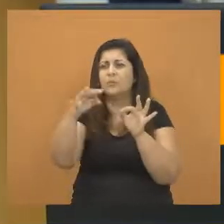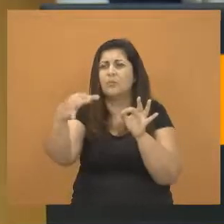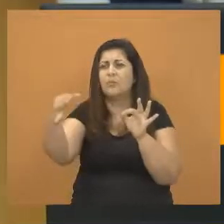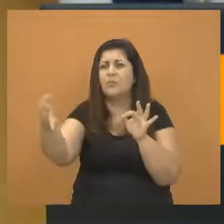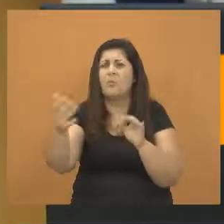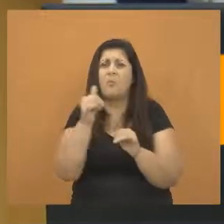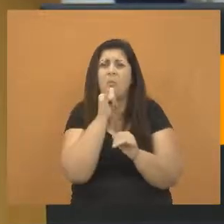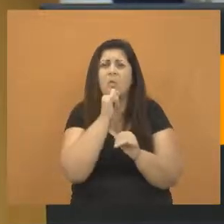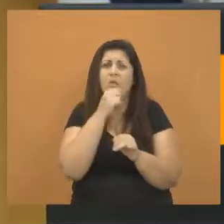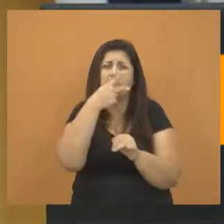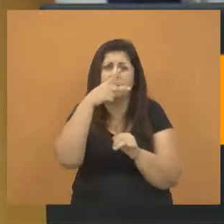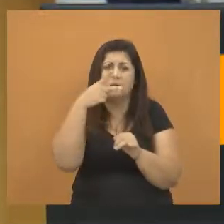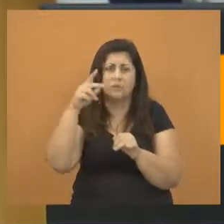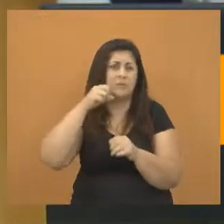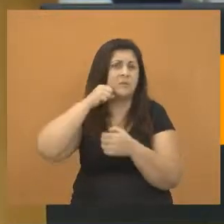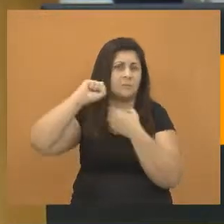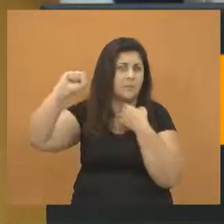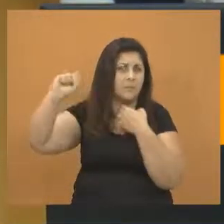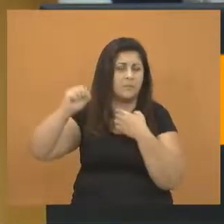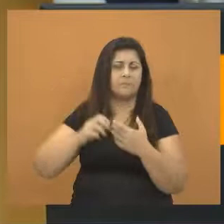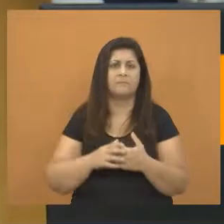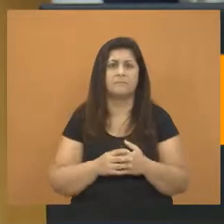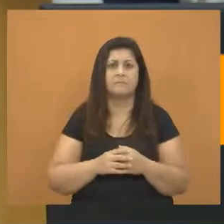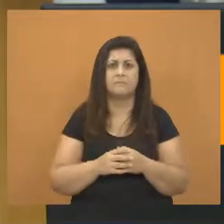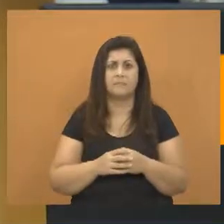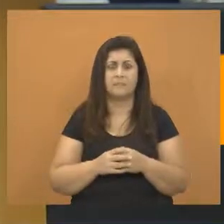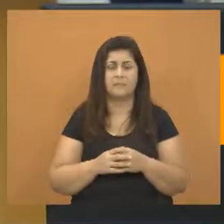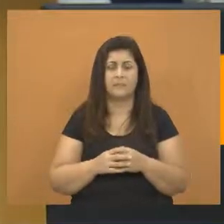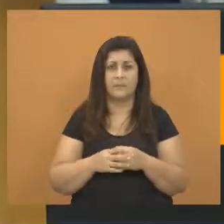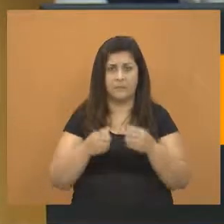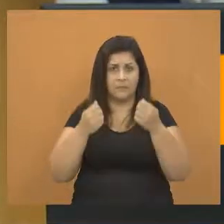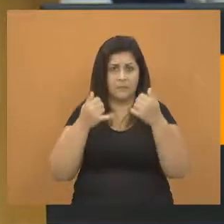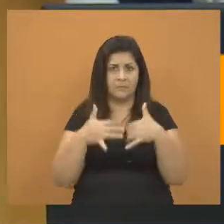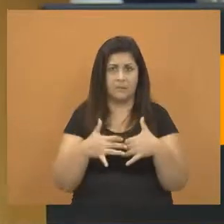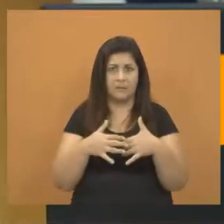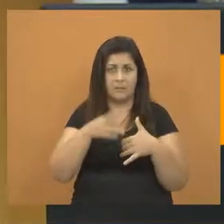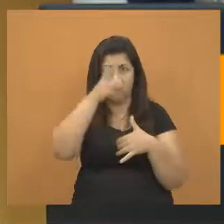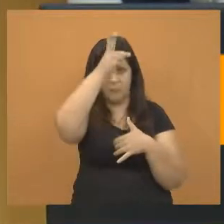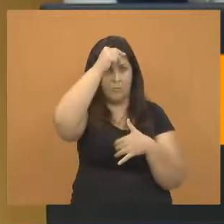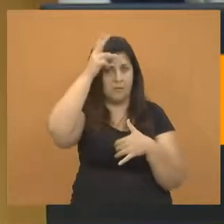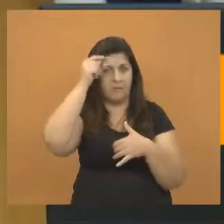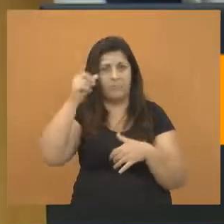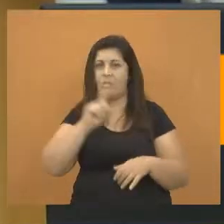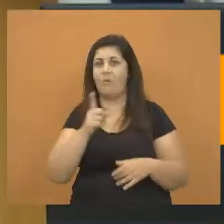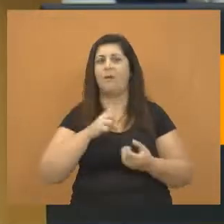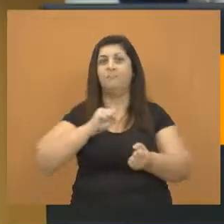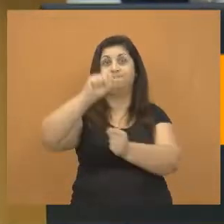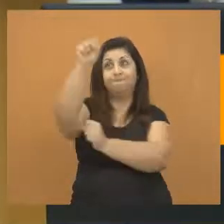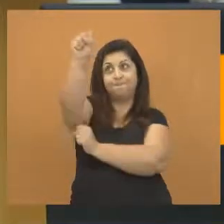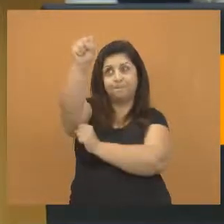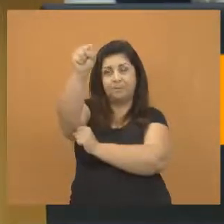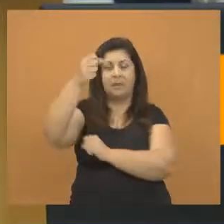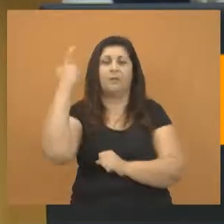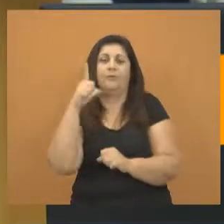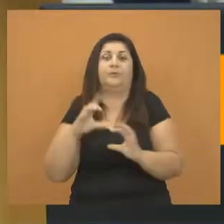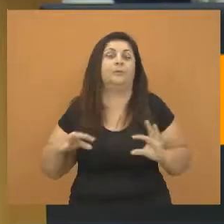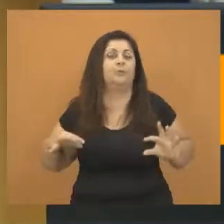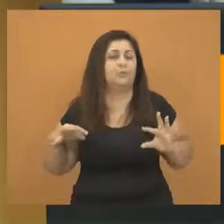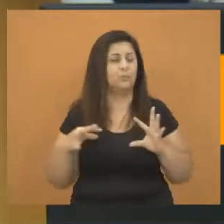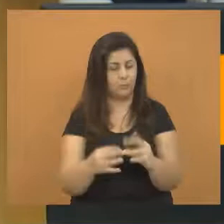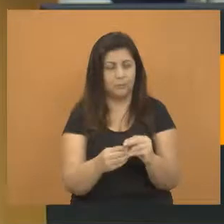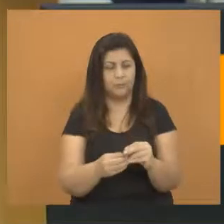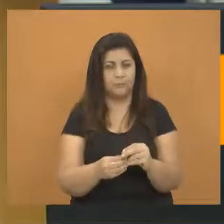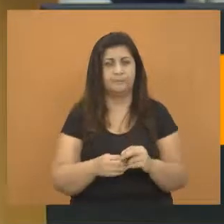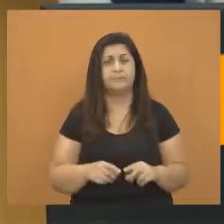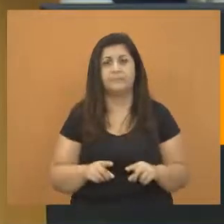de abril. Não, como eu falei, o prefeito não é um super-homem para cuidar de tudo que tem que ser